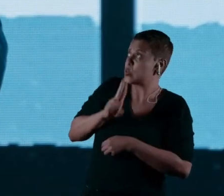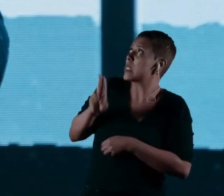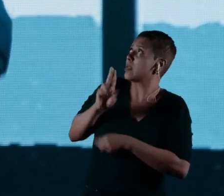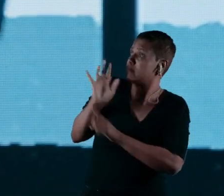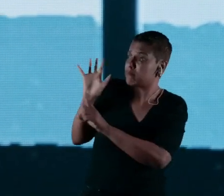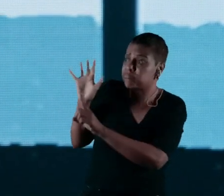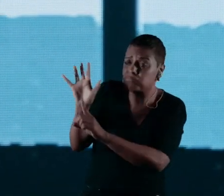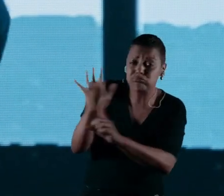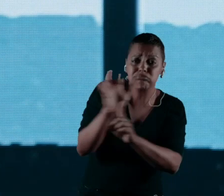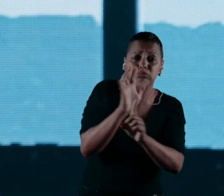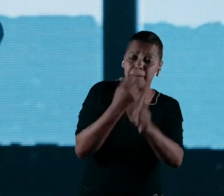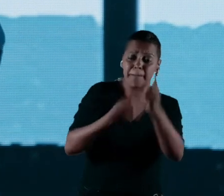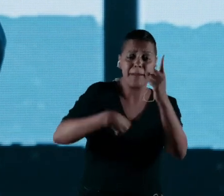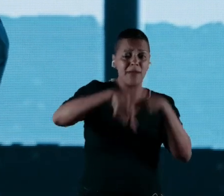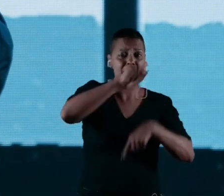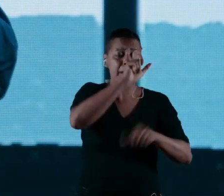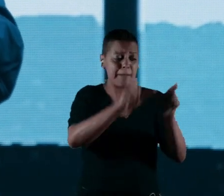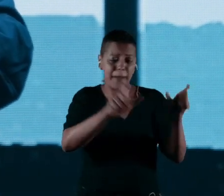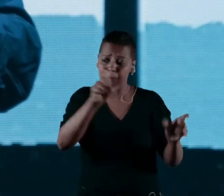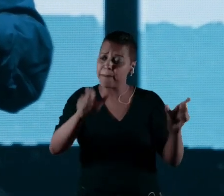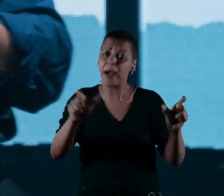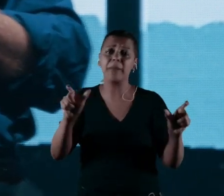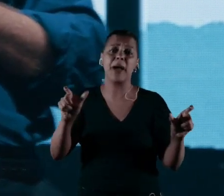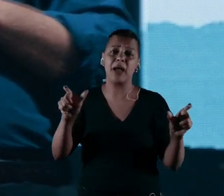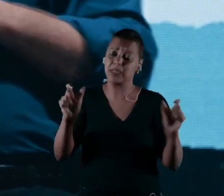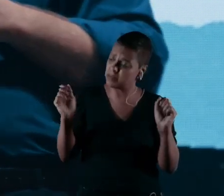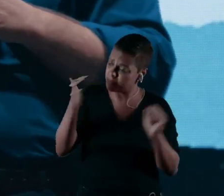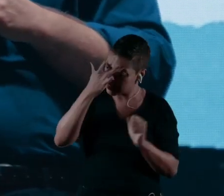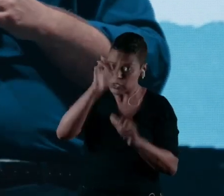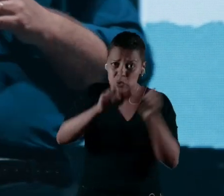transformar aqueles que estiverem ao meu redor.